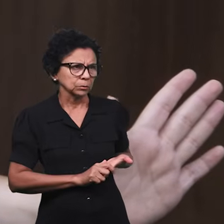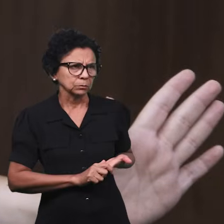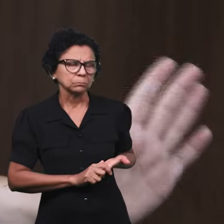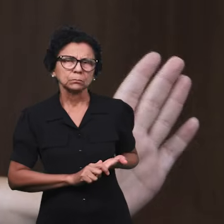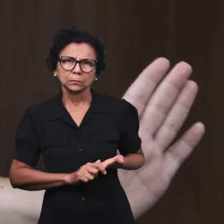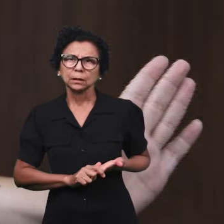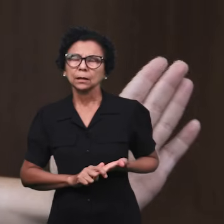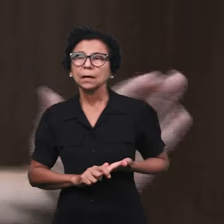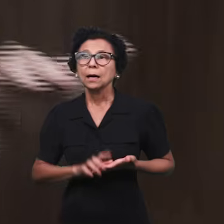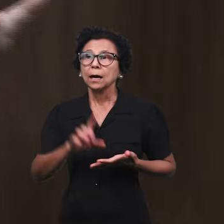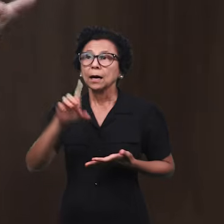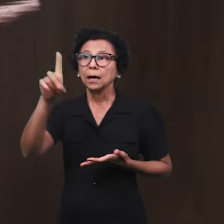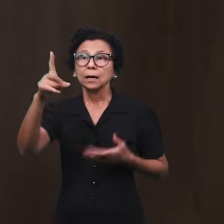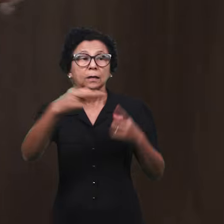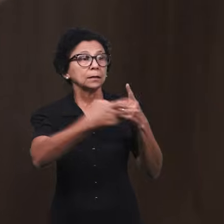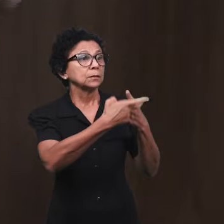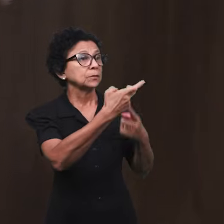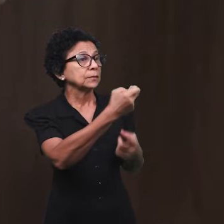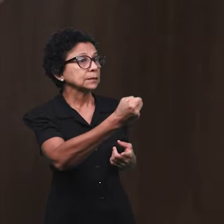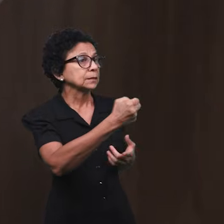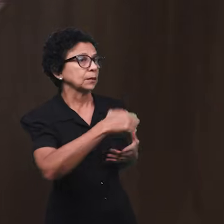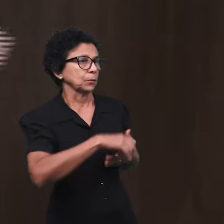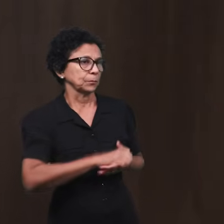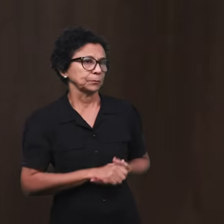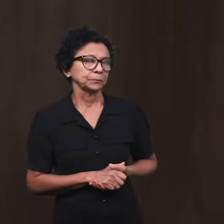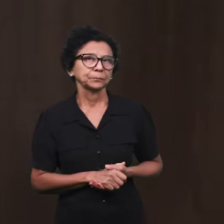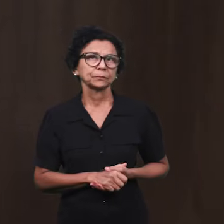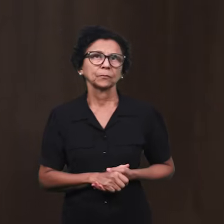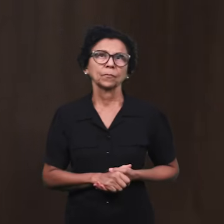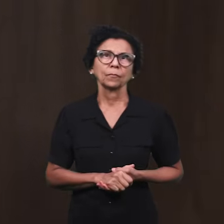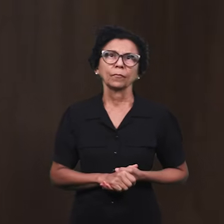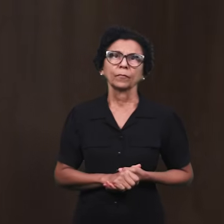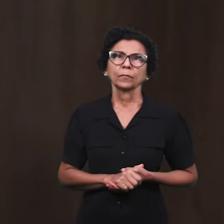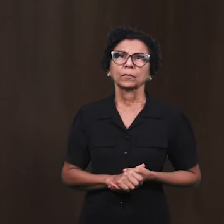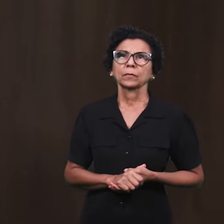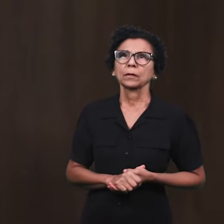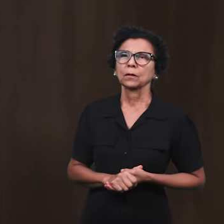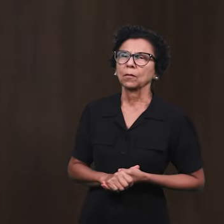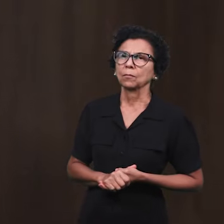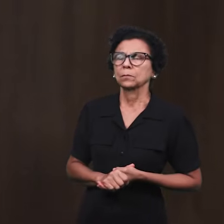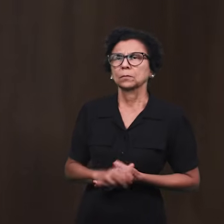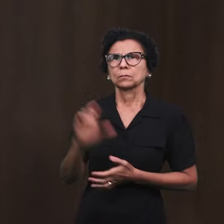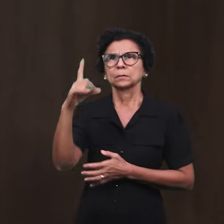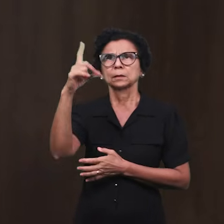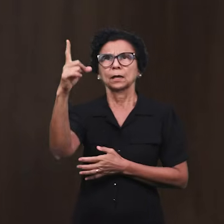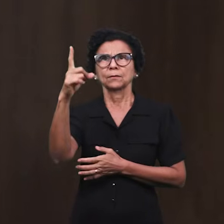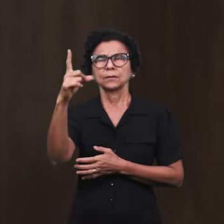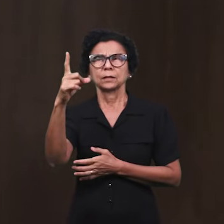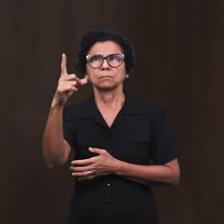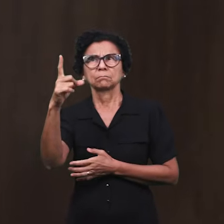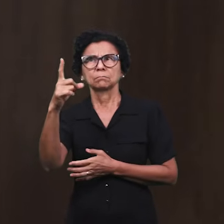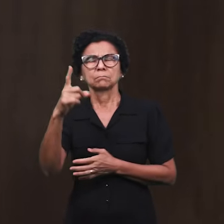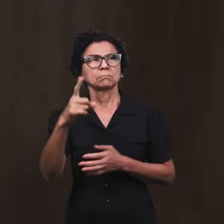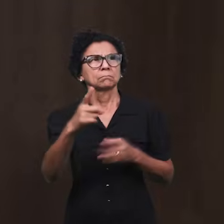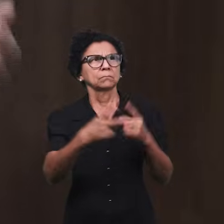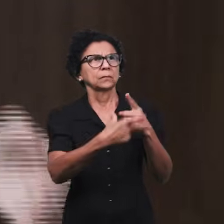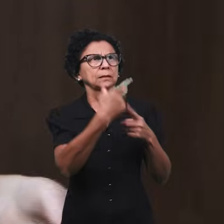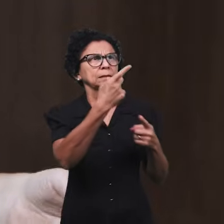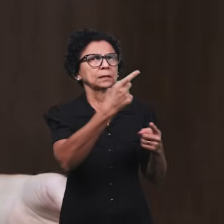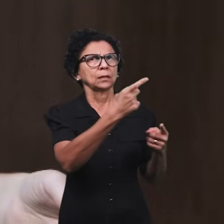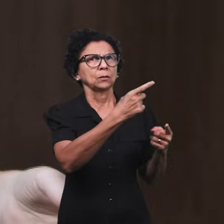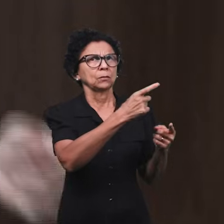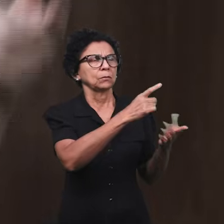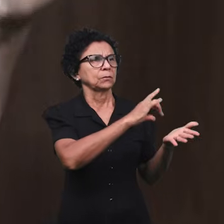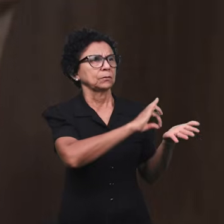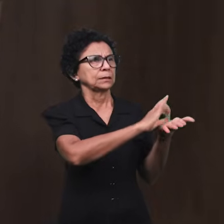claro, certo? Mas se eu coloco isso numa sinalização, eu faço Davi venceu, eu faço filisteu, parece que o filisteu venceu